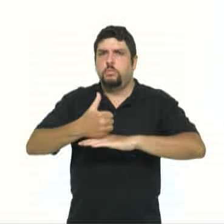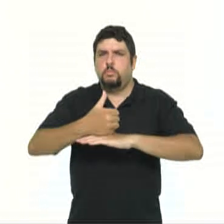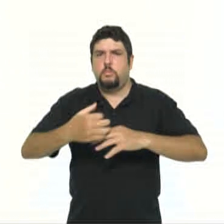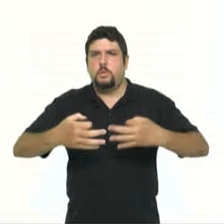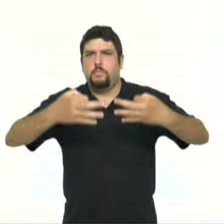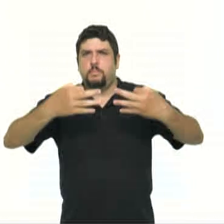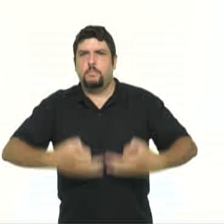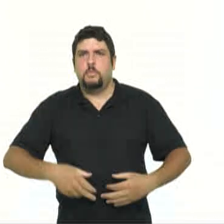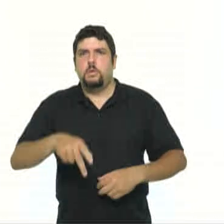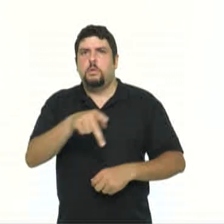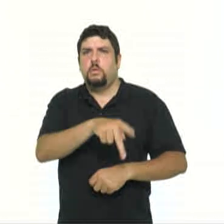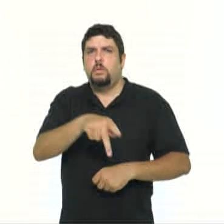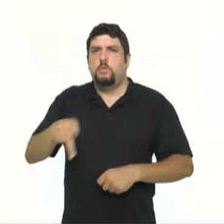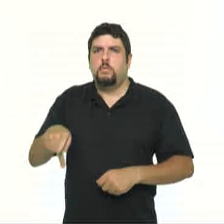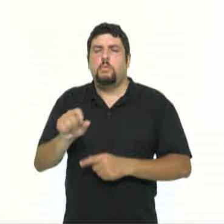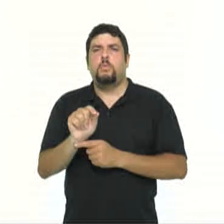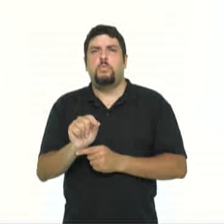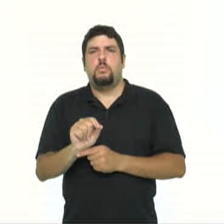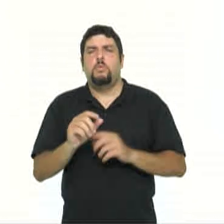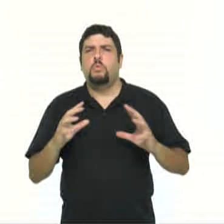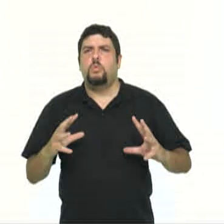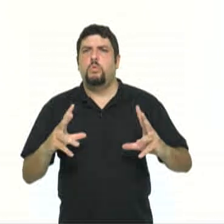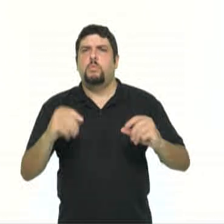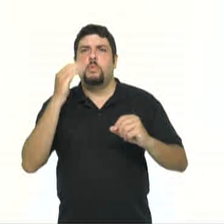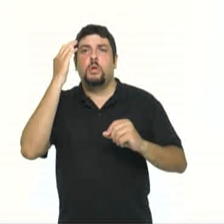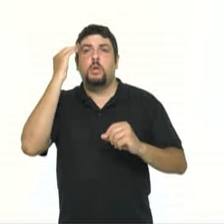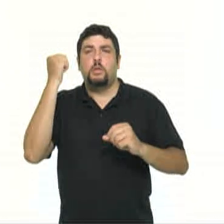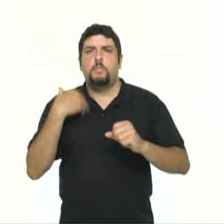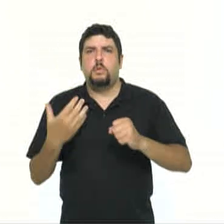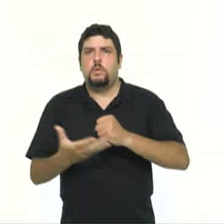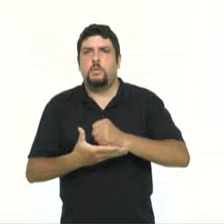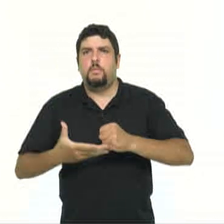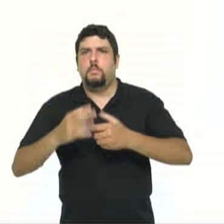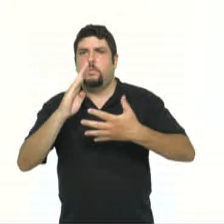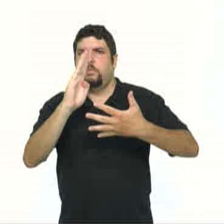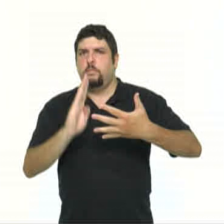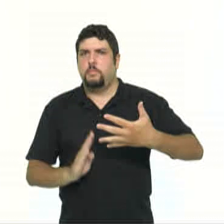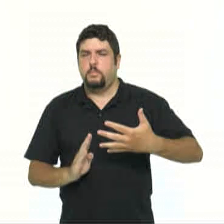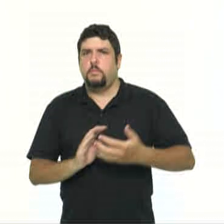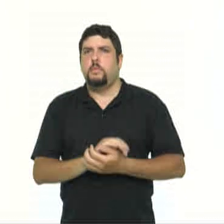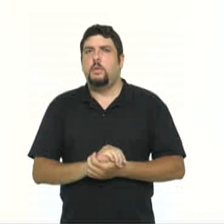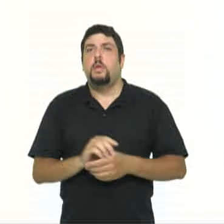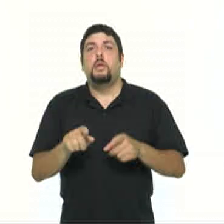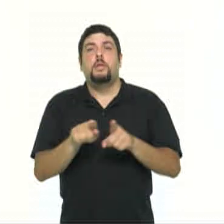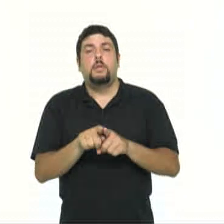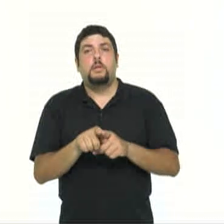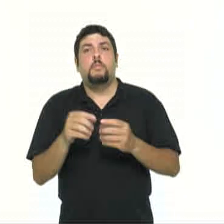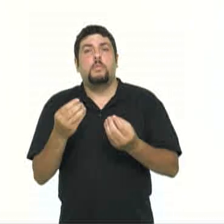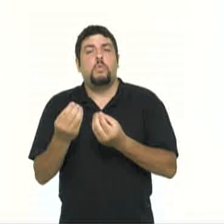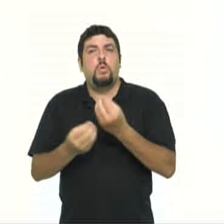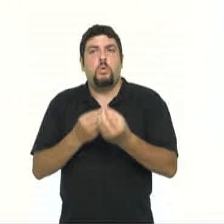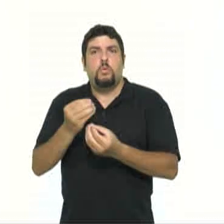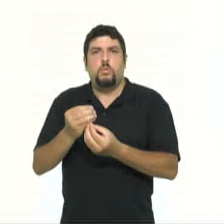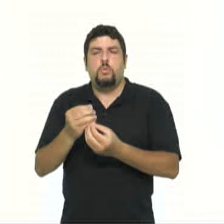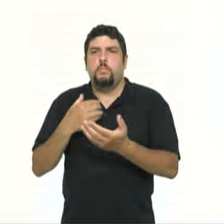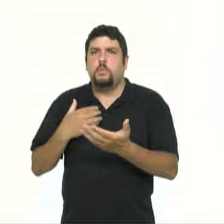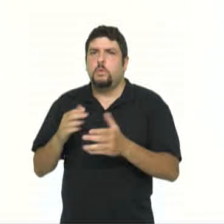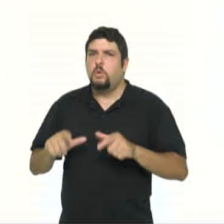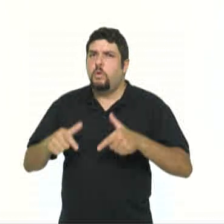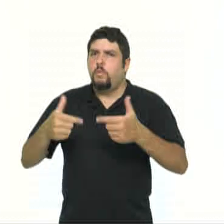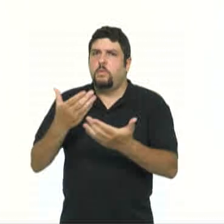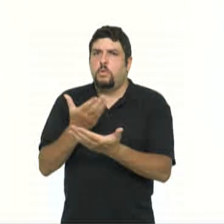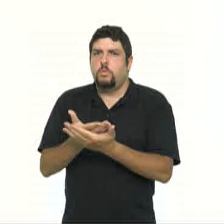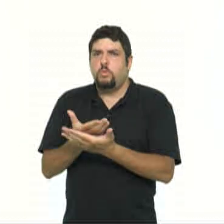adequadamente os professores, para que todos saibam, no mínimo, o básico de Libras, e a efetivarem o estudo da língua brasileira